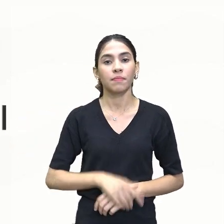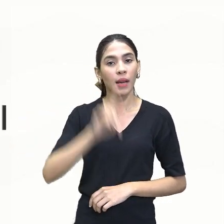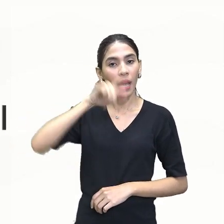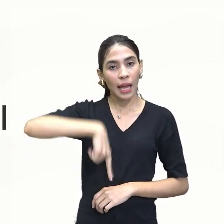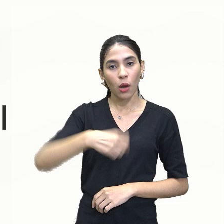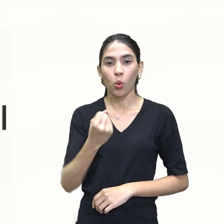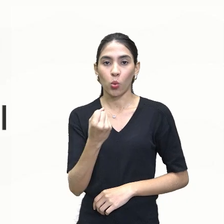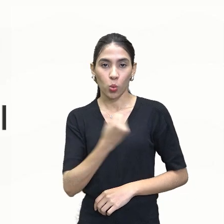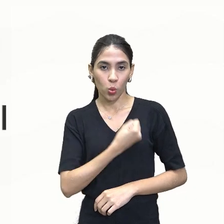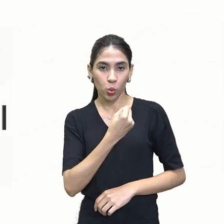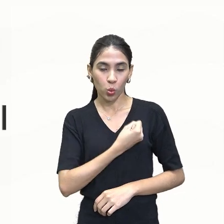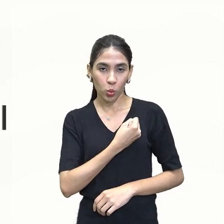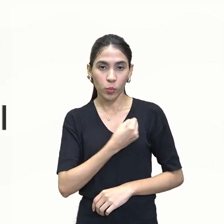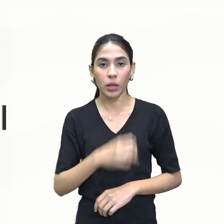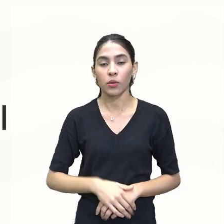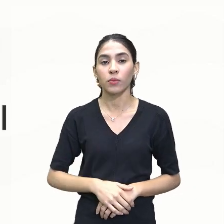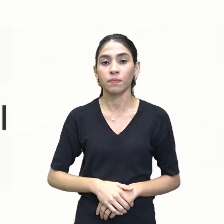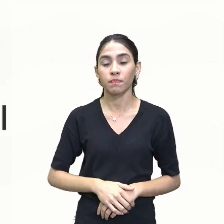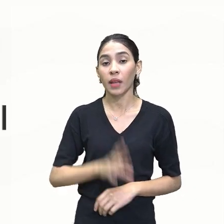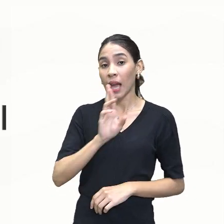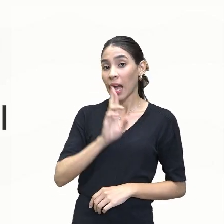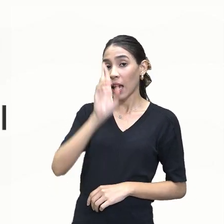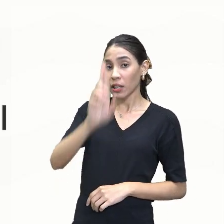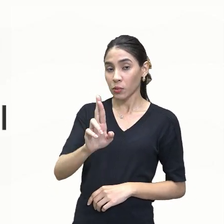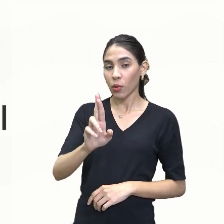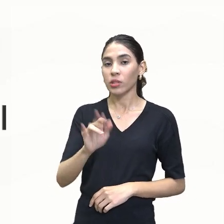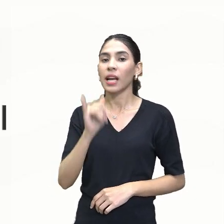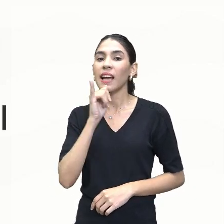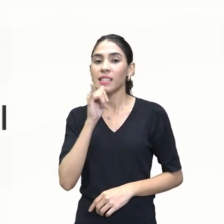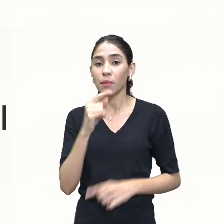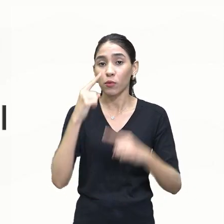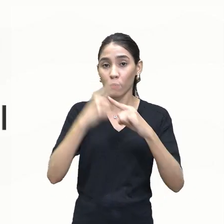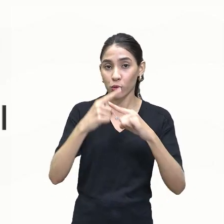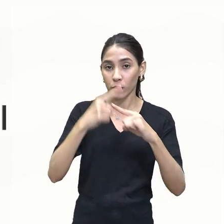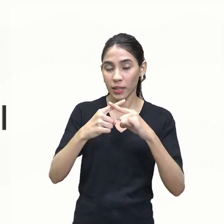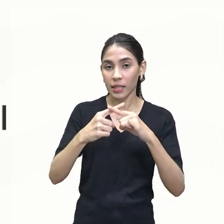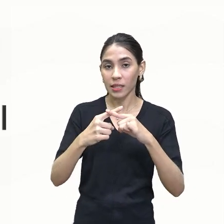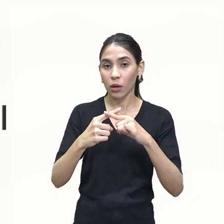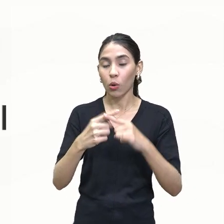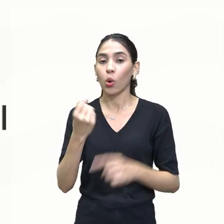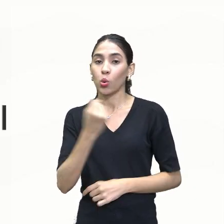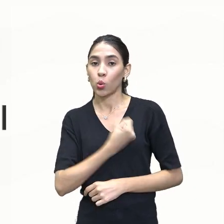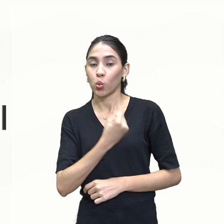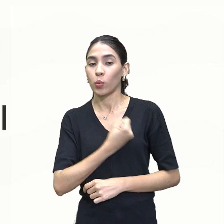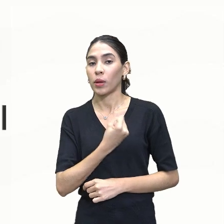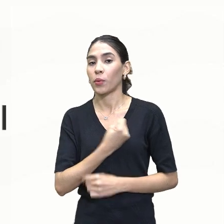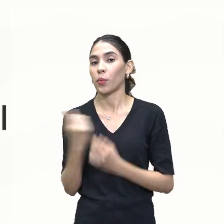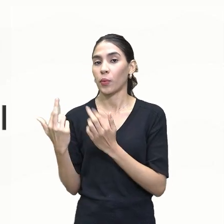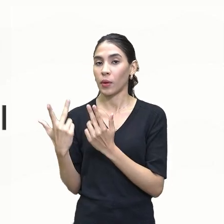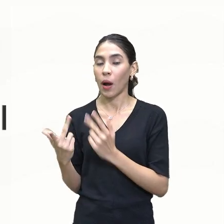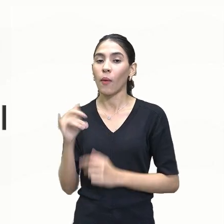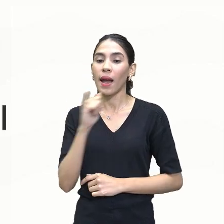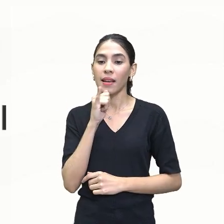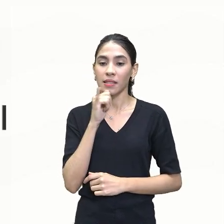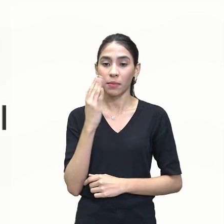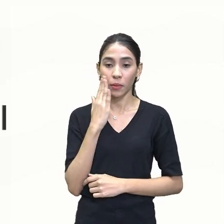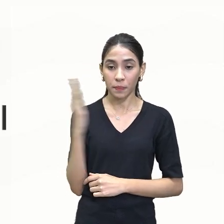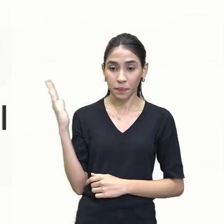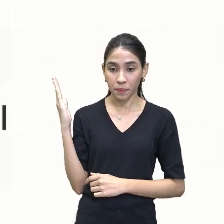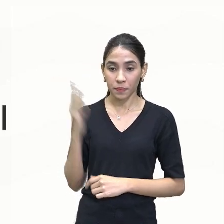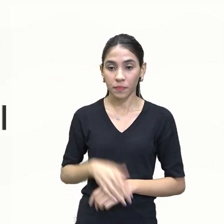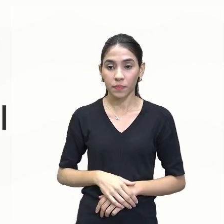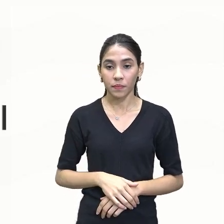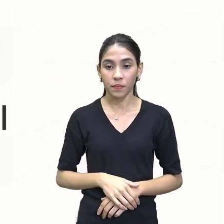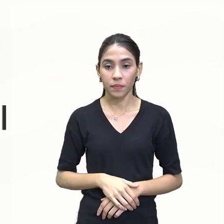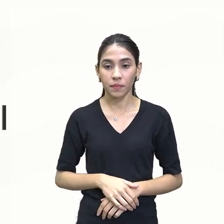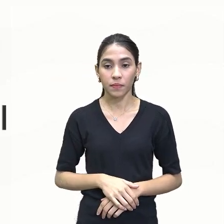um produto de fatores iguais. Então eu quero que vocês observem aqui, ó. Se eu tenho um